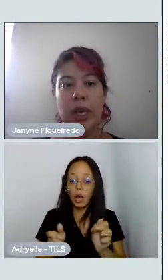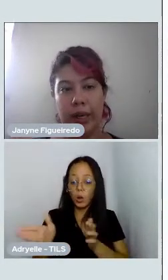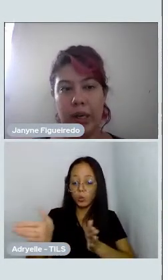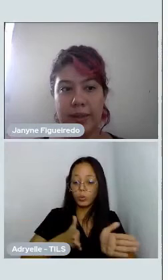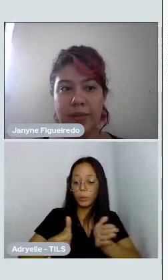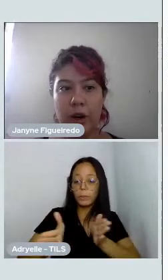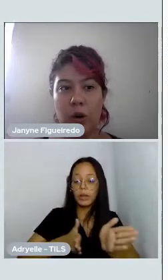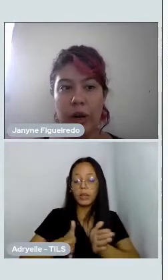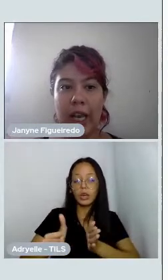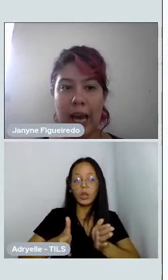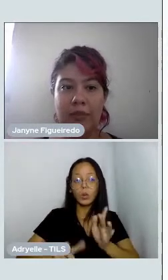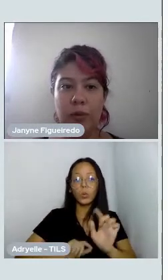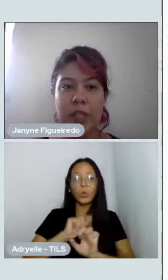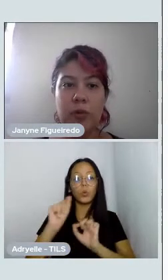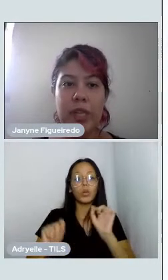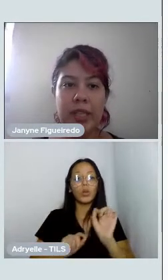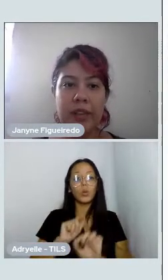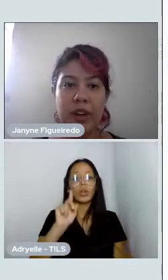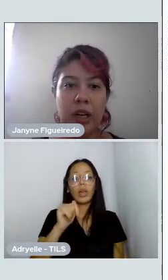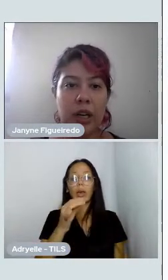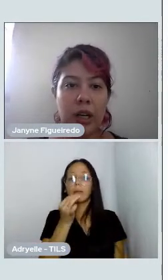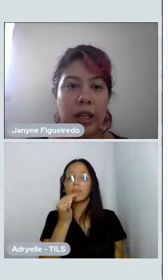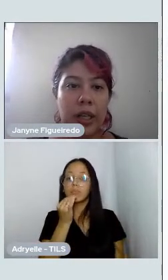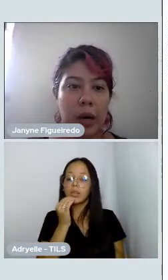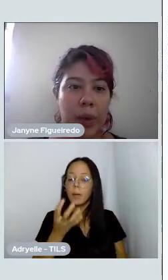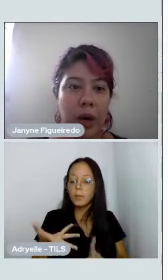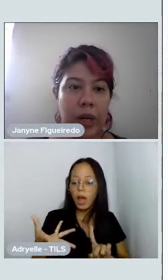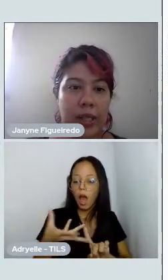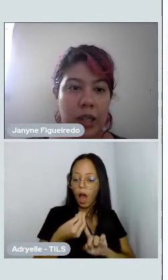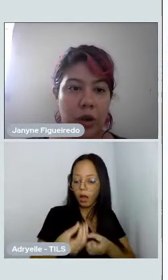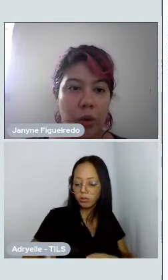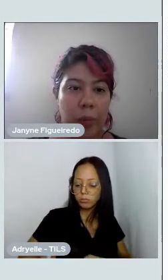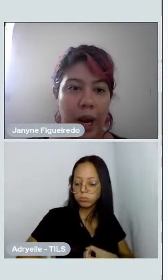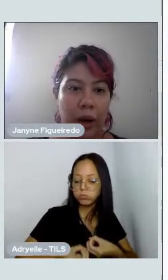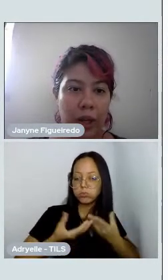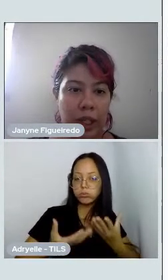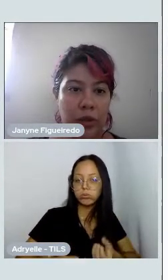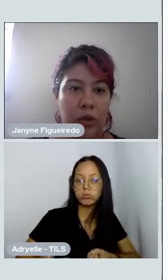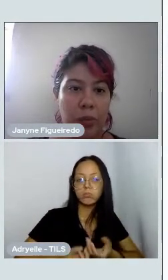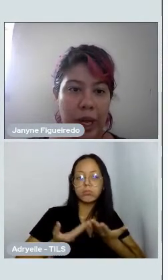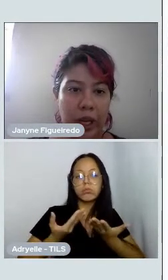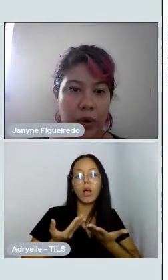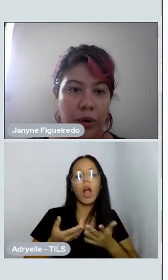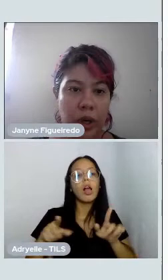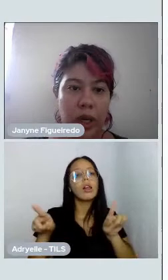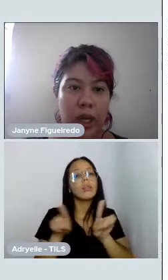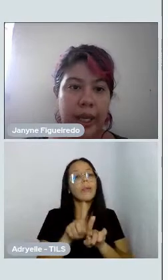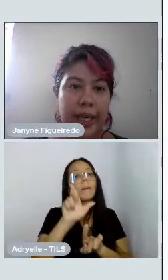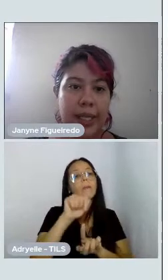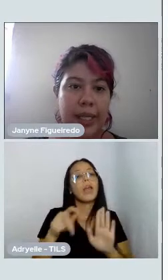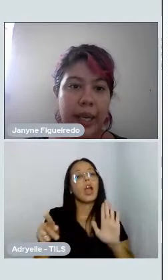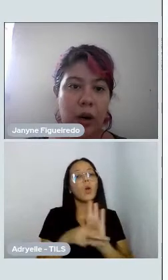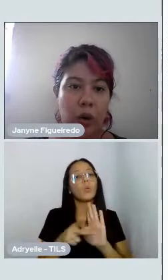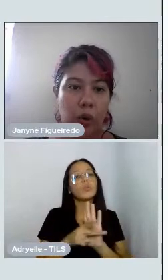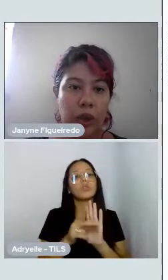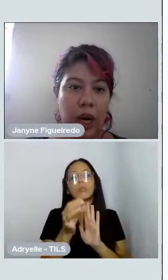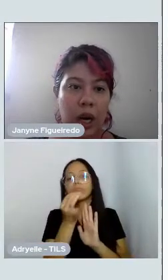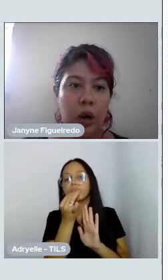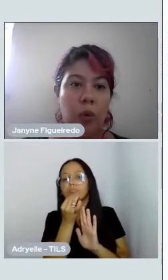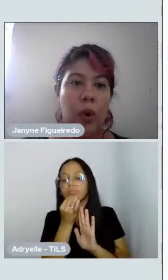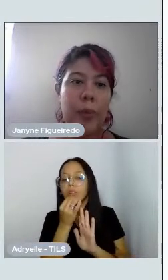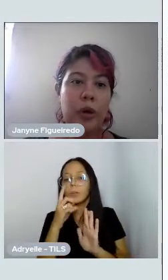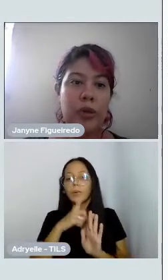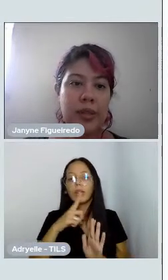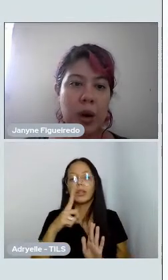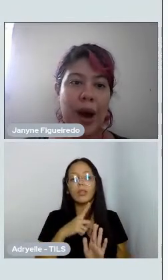período que a arte ficou mais expressiva. Também conhecido como Paleolítico Superior, que se